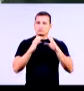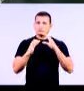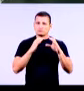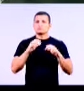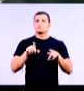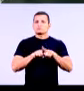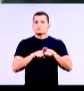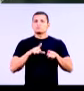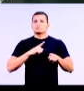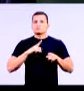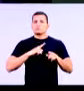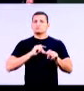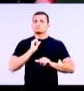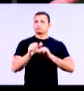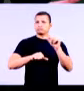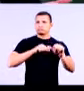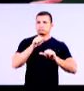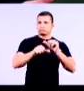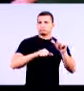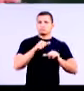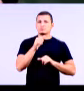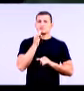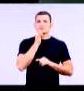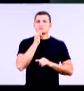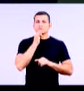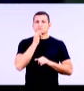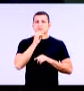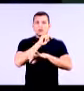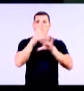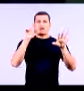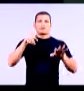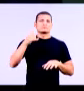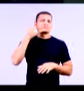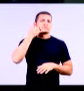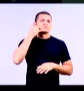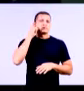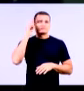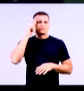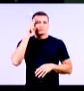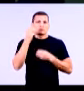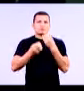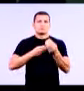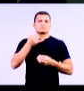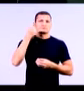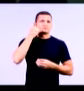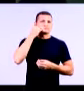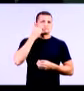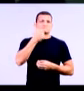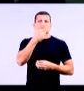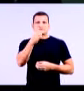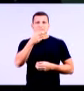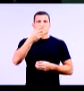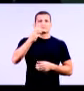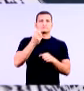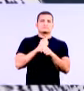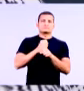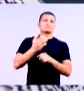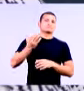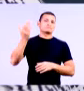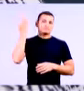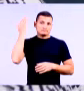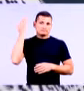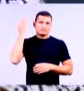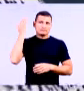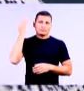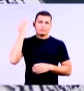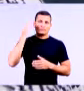passando por transformações. Um exemplo claro é a telefonia. Você lembra como eram os telefonemas há 20, 30 anos atrás? É com a